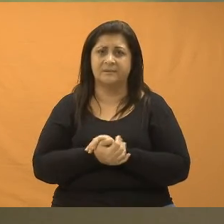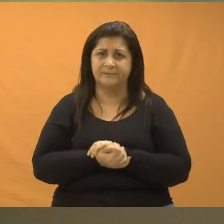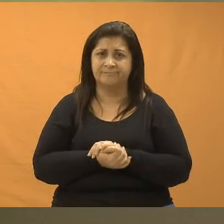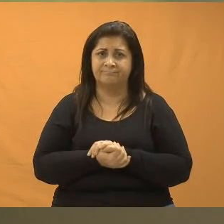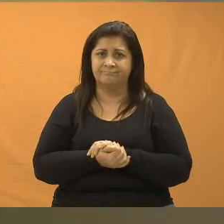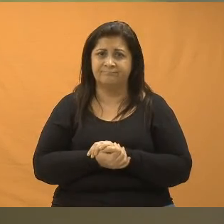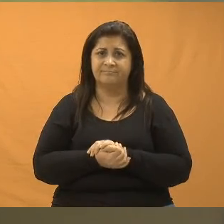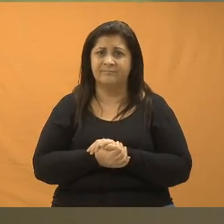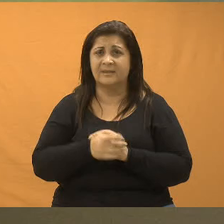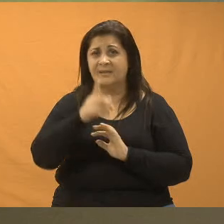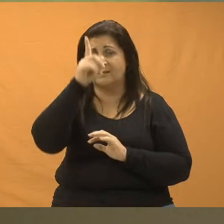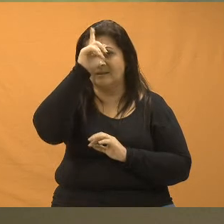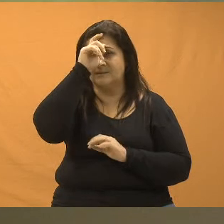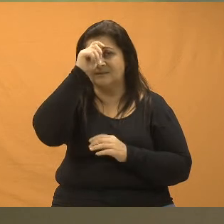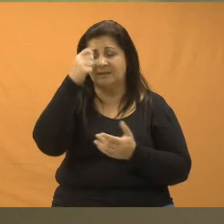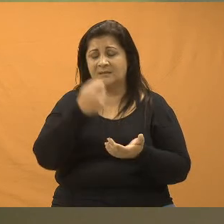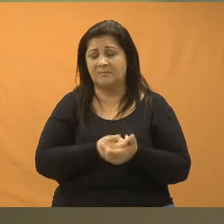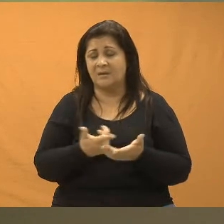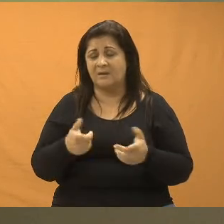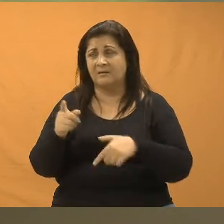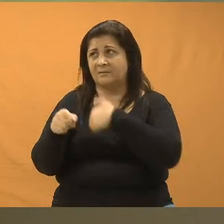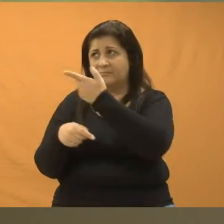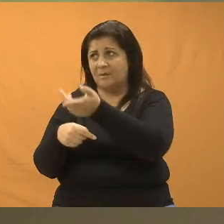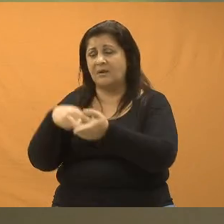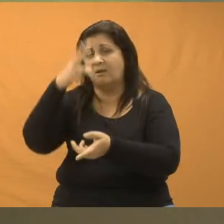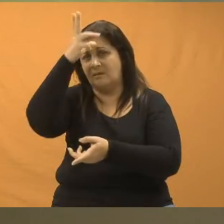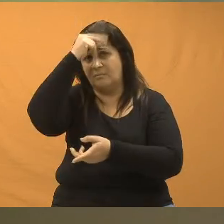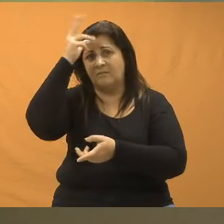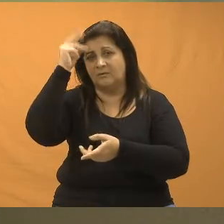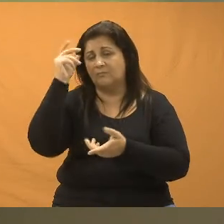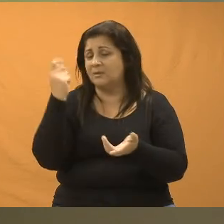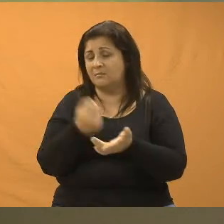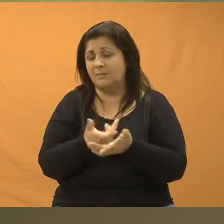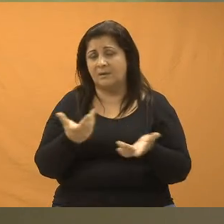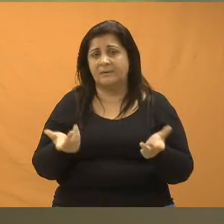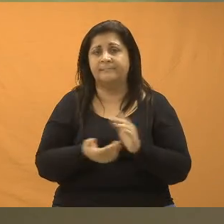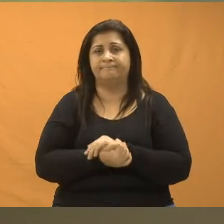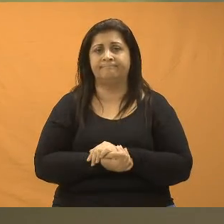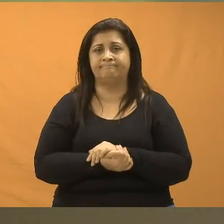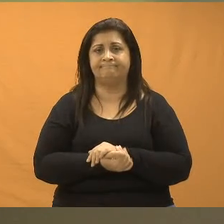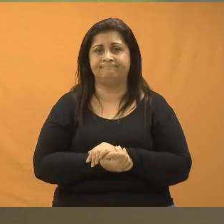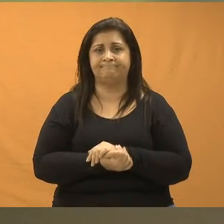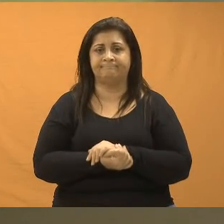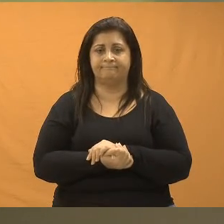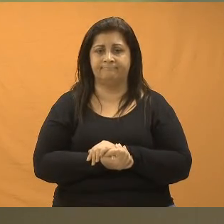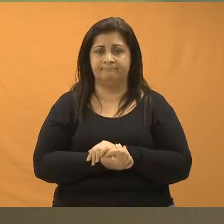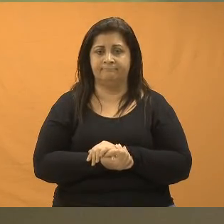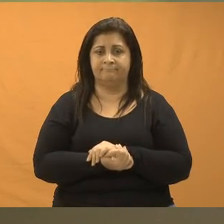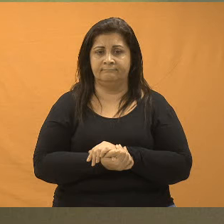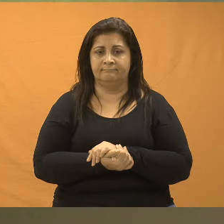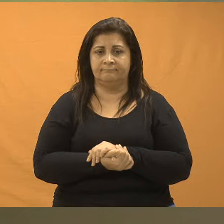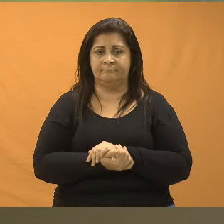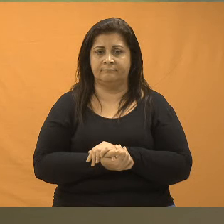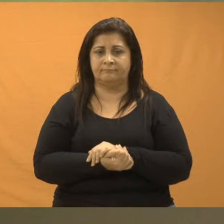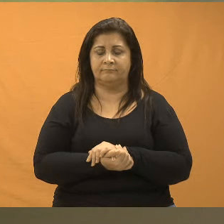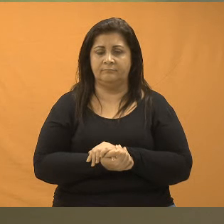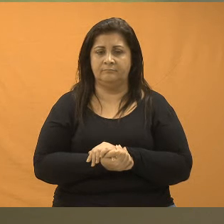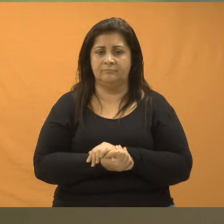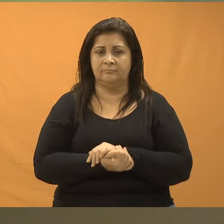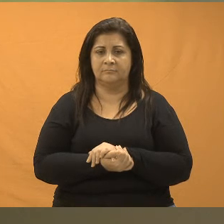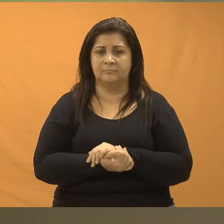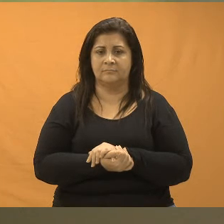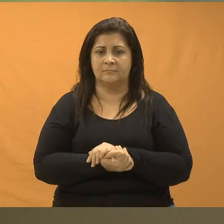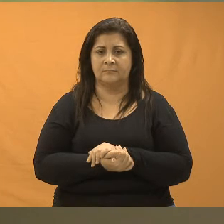a Santa Casa e, consequentemente, para a prefeitura. Então, o Rogério fez uma pergunta e